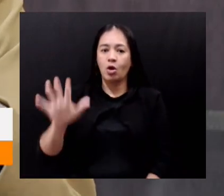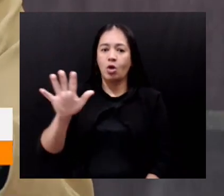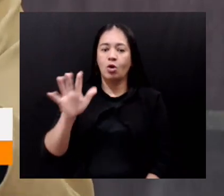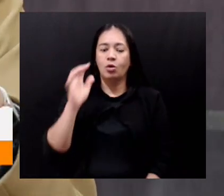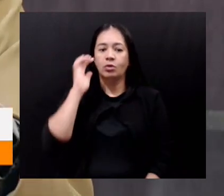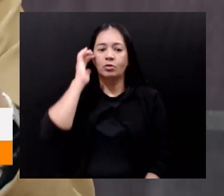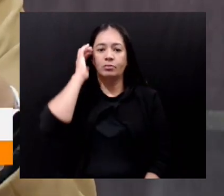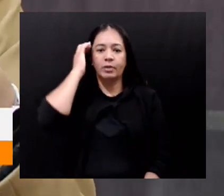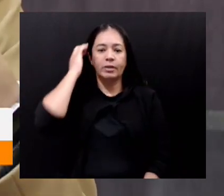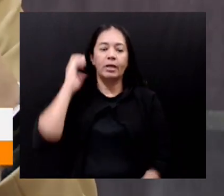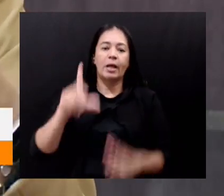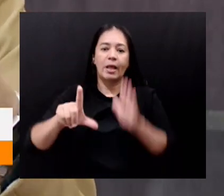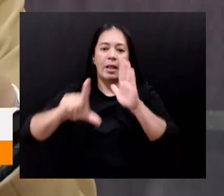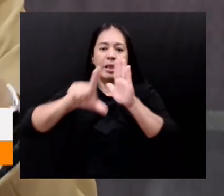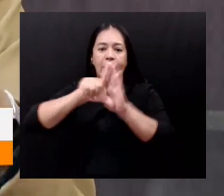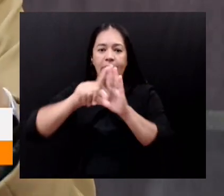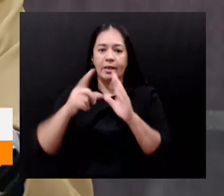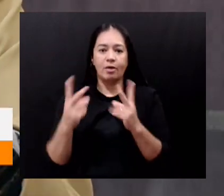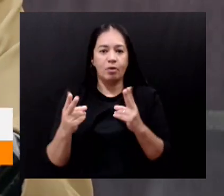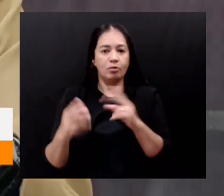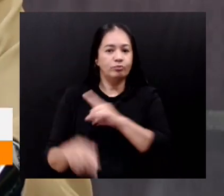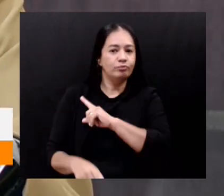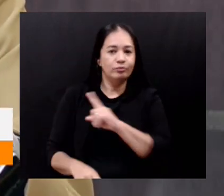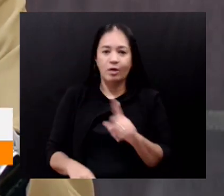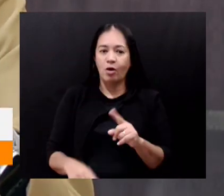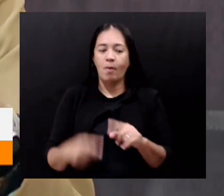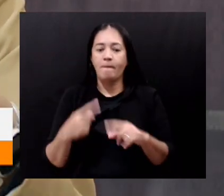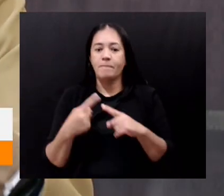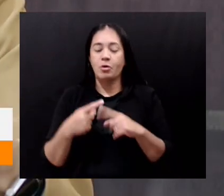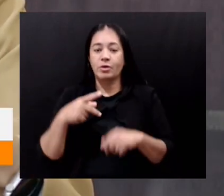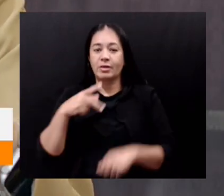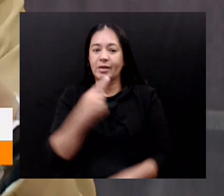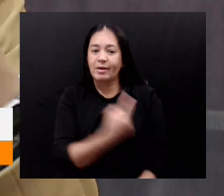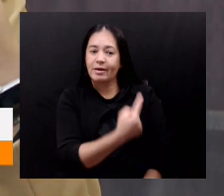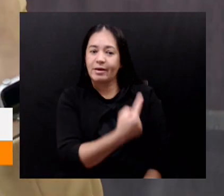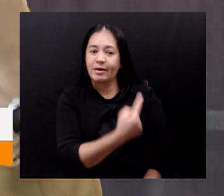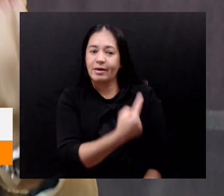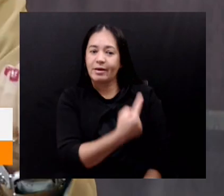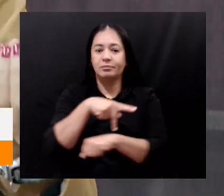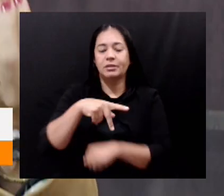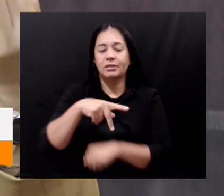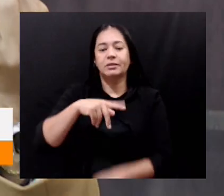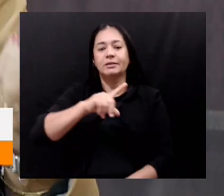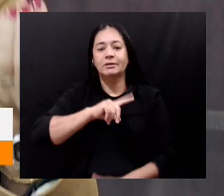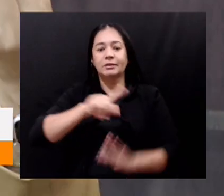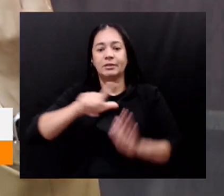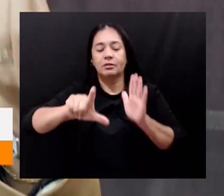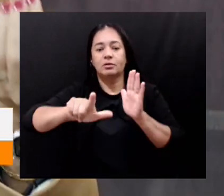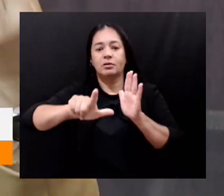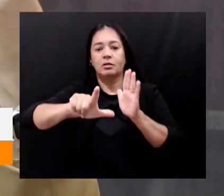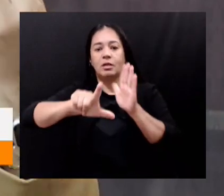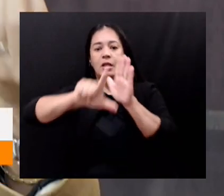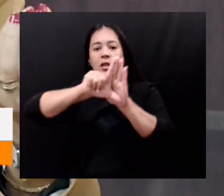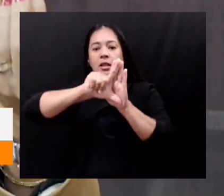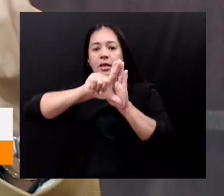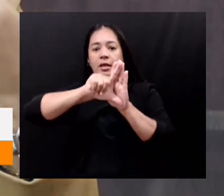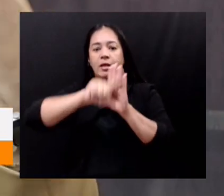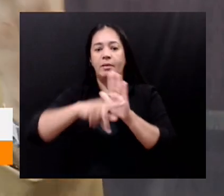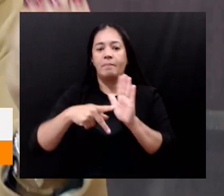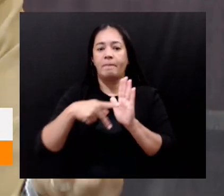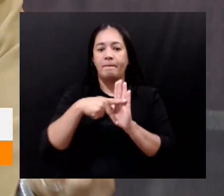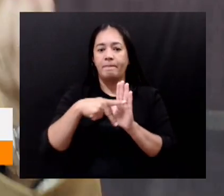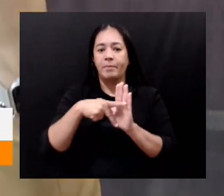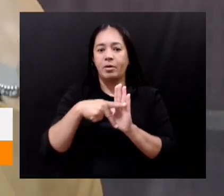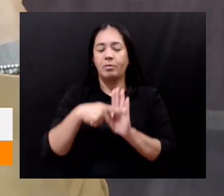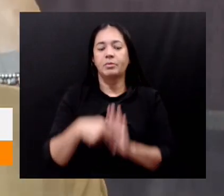mas cada país tem a sua autonomia, tem a sua Uhum. lei da nacionalidade própria. Os documentos que a nacionalidade portuguesa que